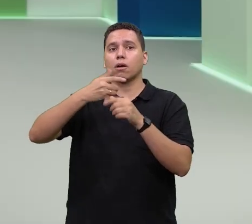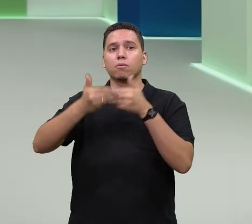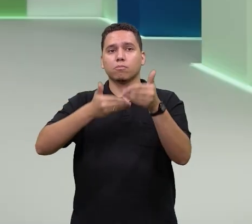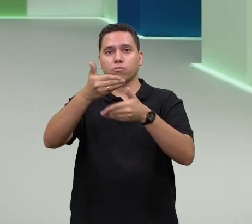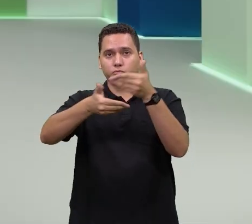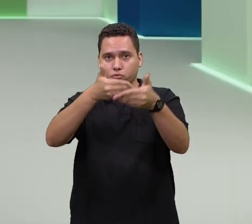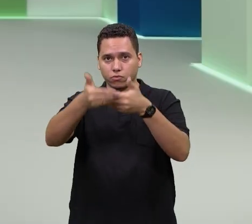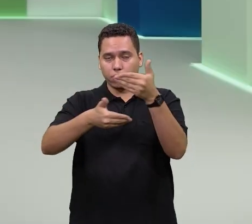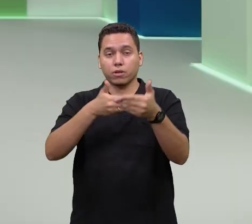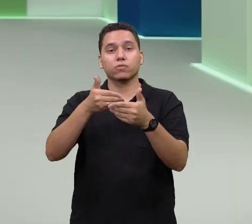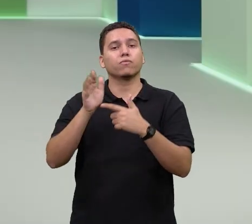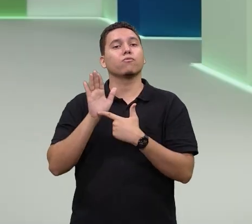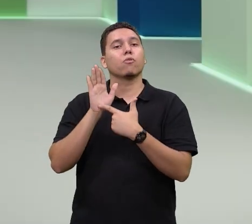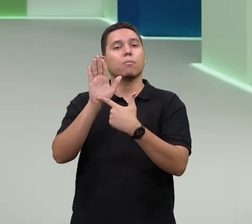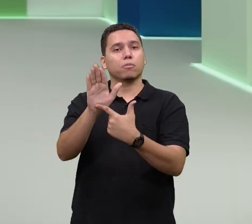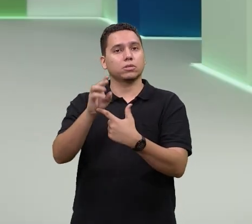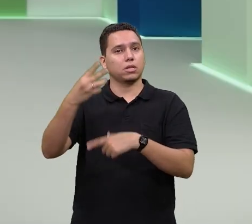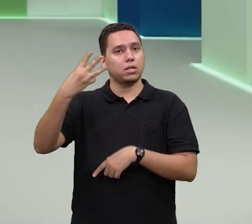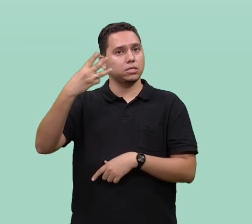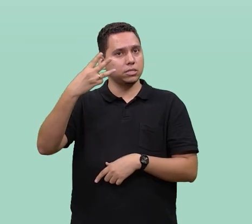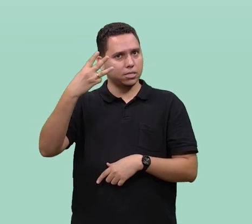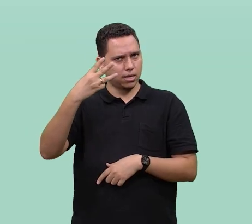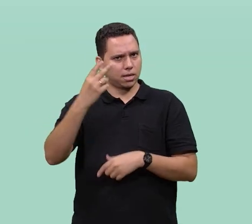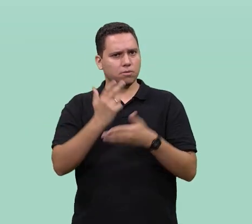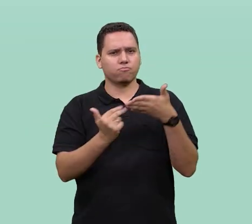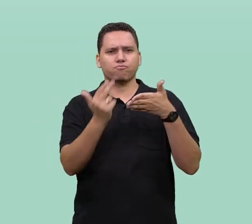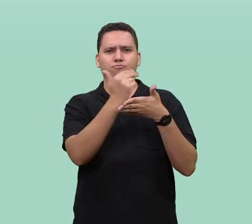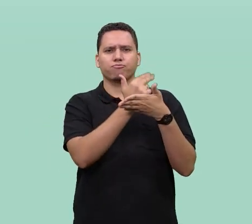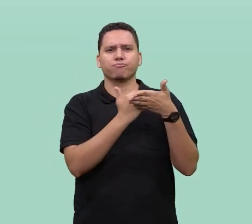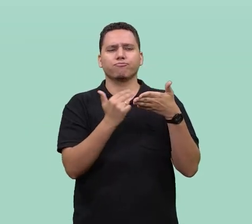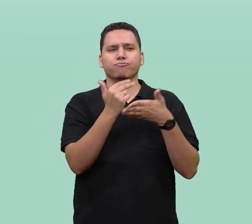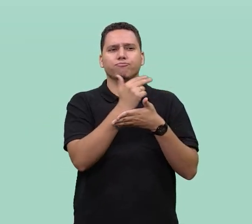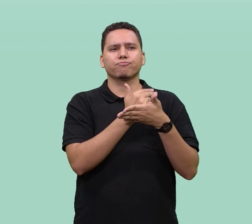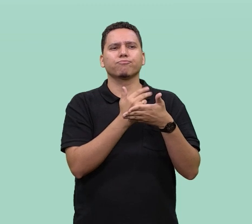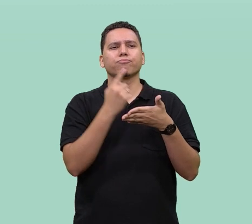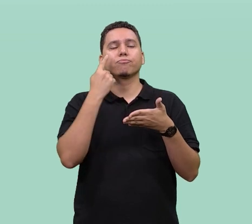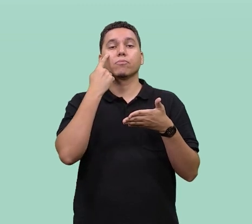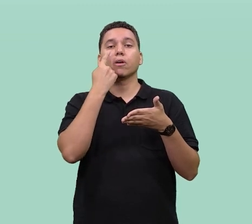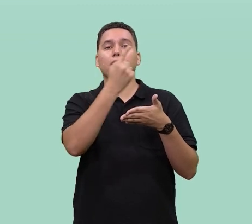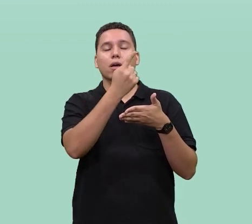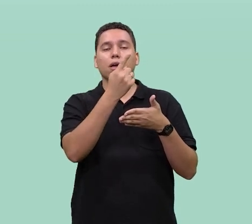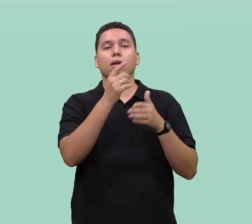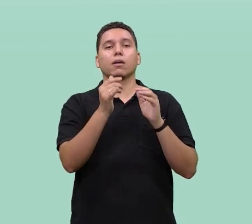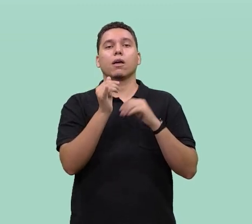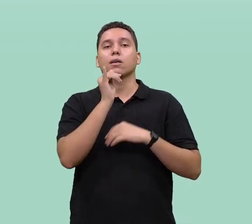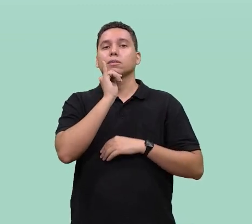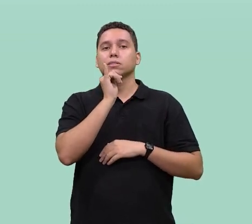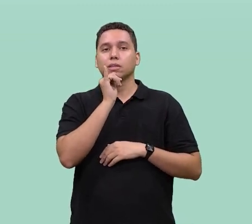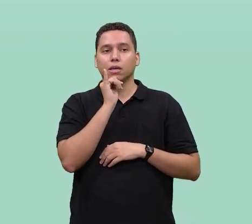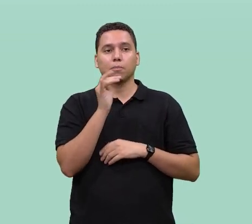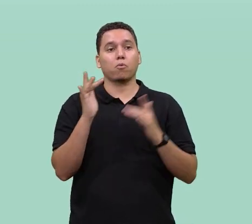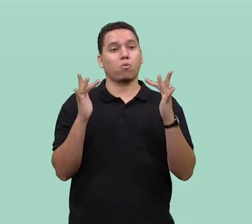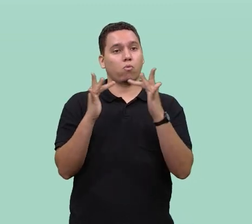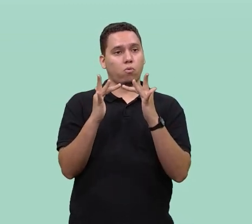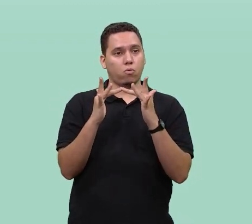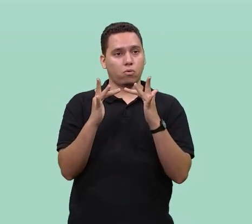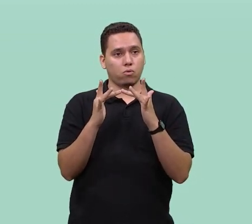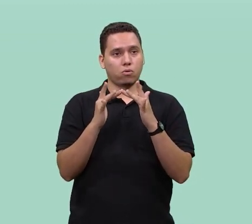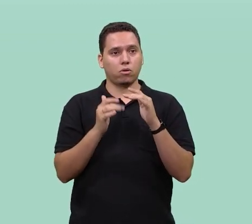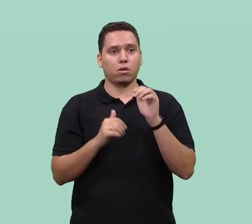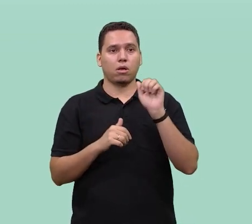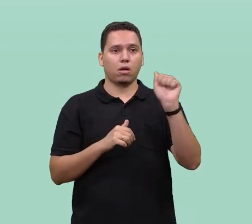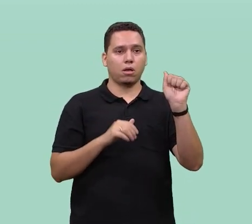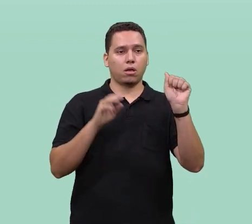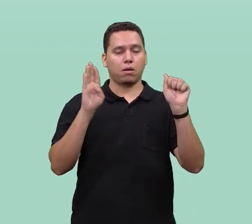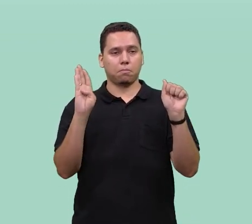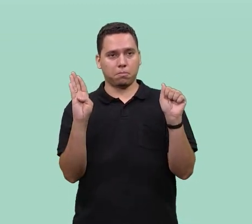Na próxima animação, que é a terceira animação, nós temos um exemplo do que acontece na eletrização por contato. Ó, o A está neutro, o B está carregado negativamente.